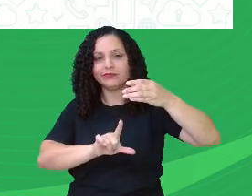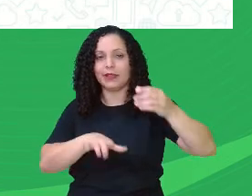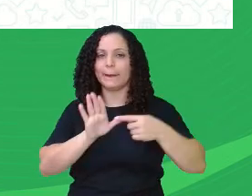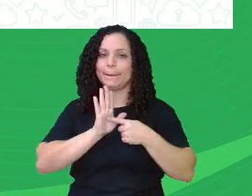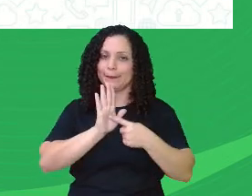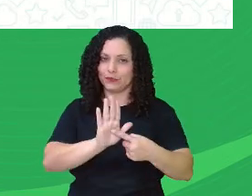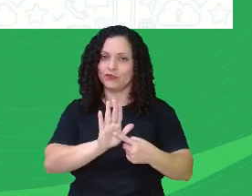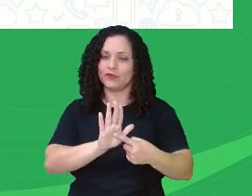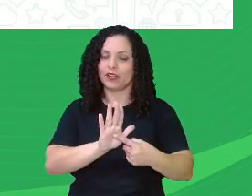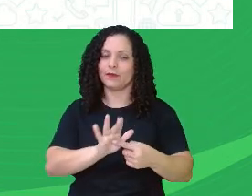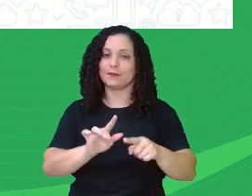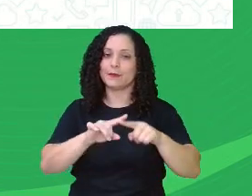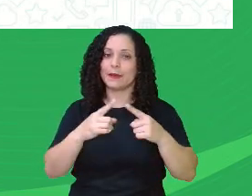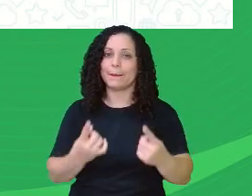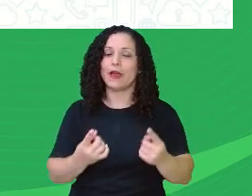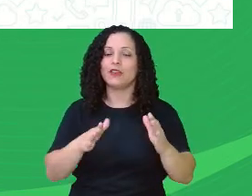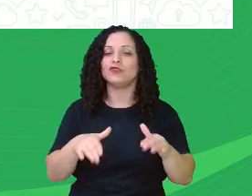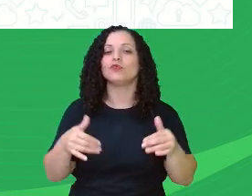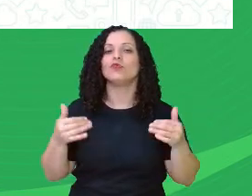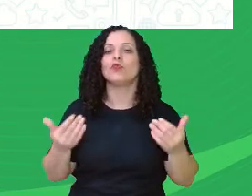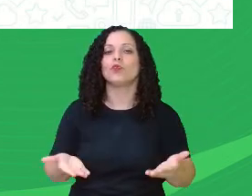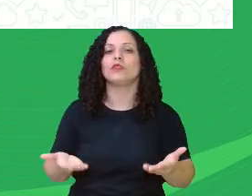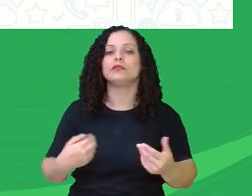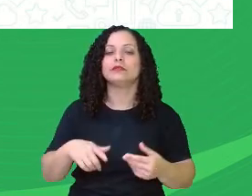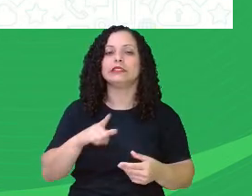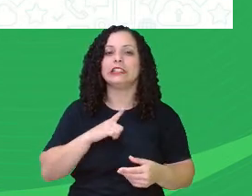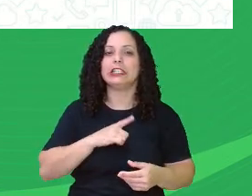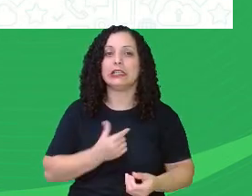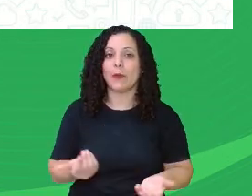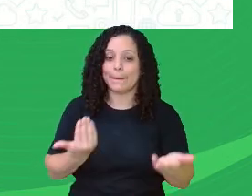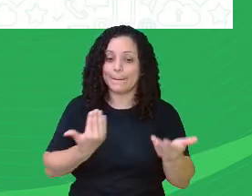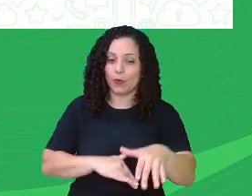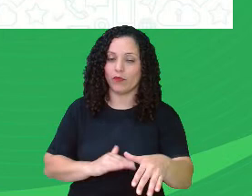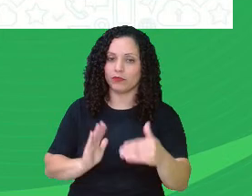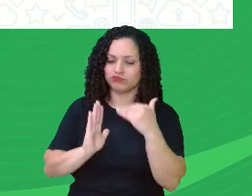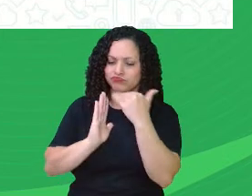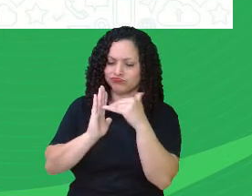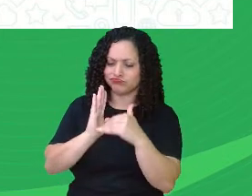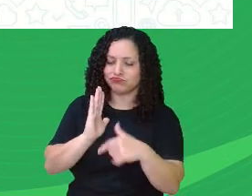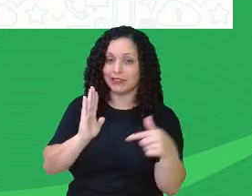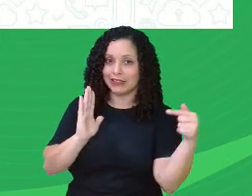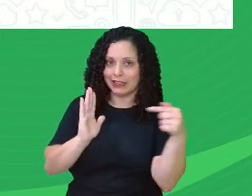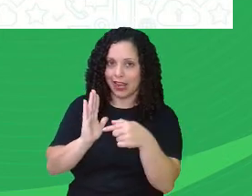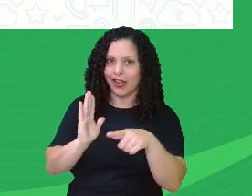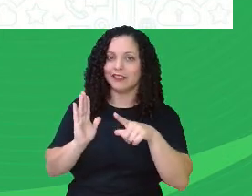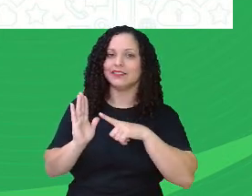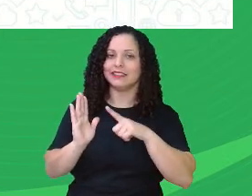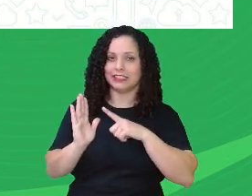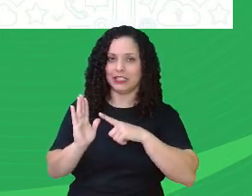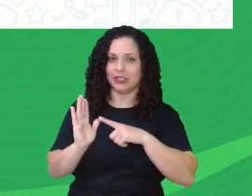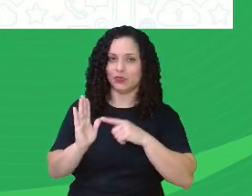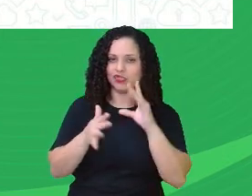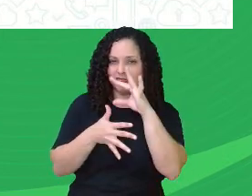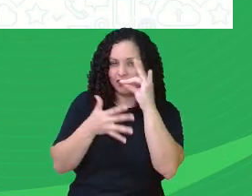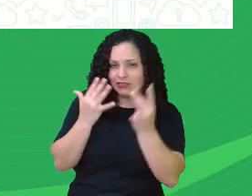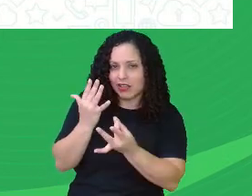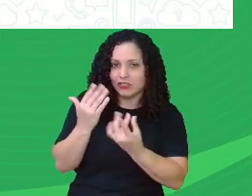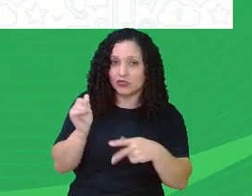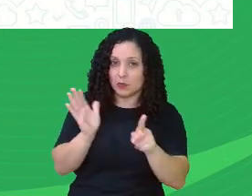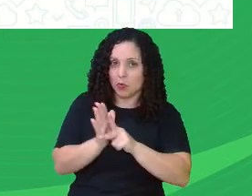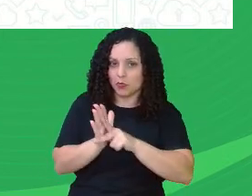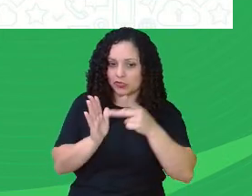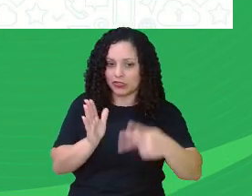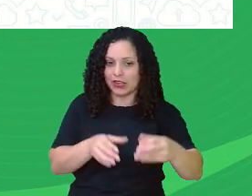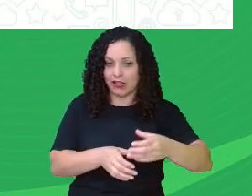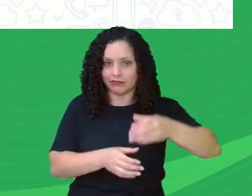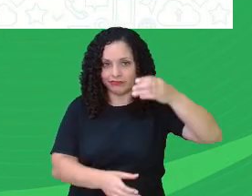metros cúbicos. Mas na hora de uma alternativa, de uma questão que a gente vai resolver, vai aparecer lá específico, uma unidade específica que você